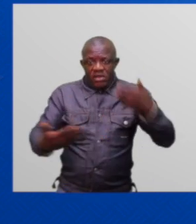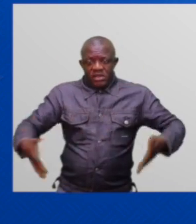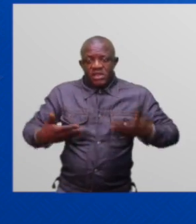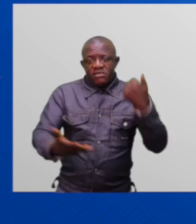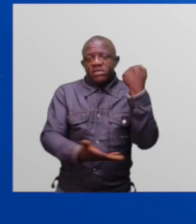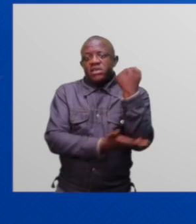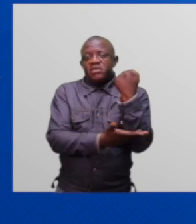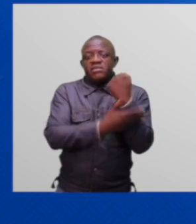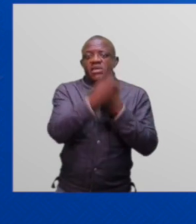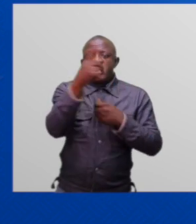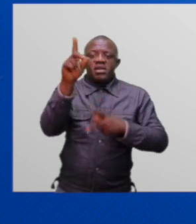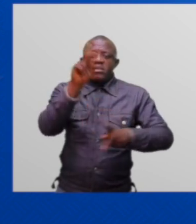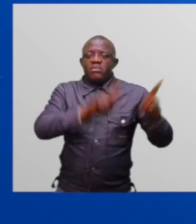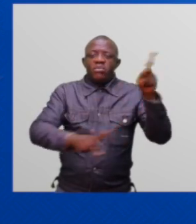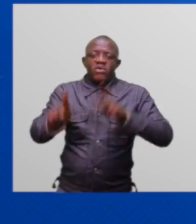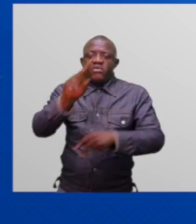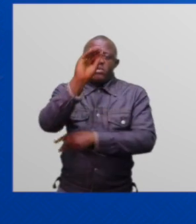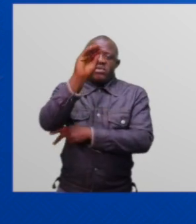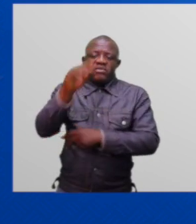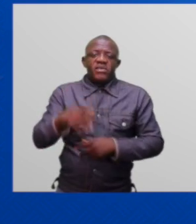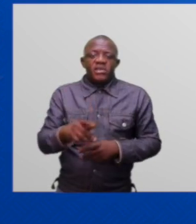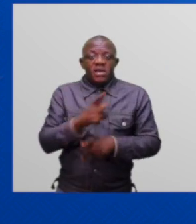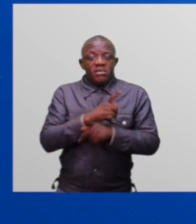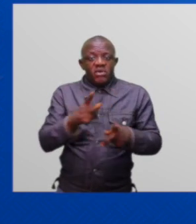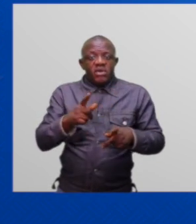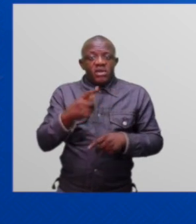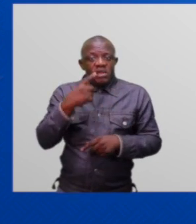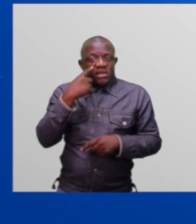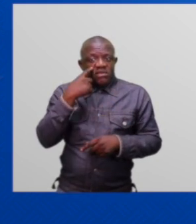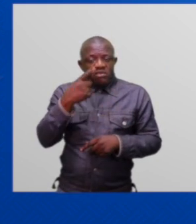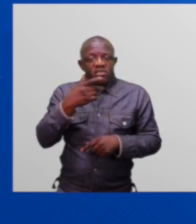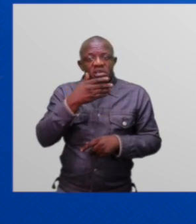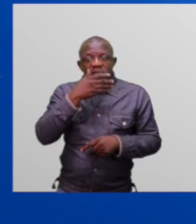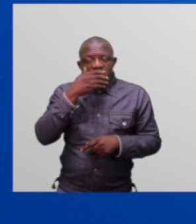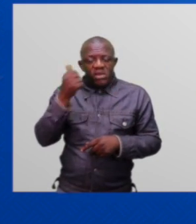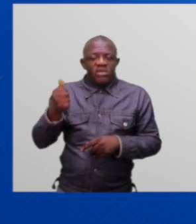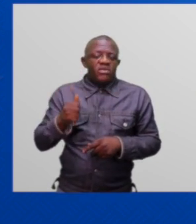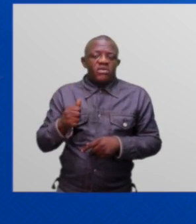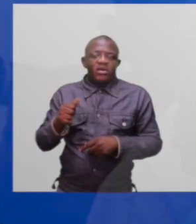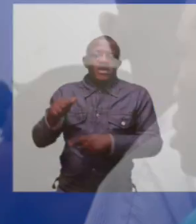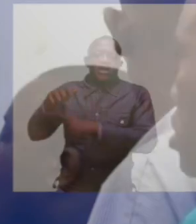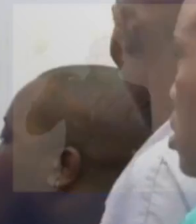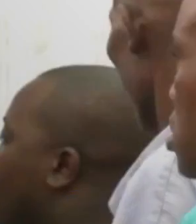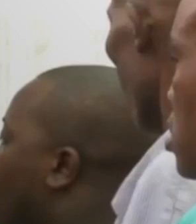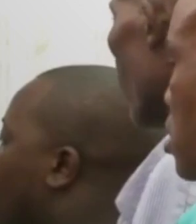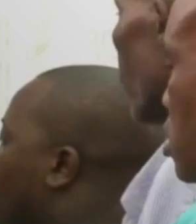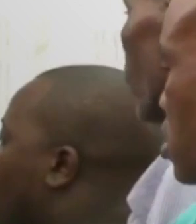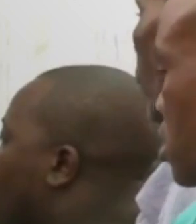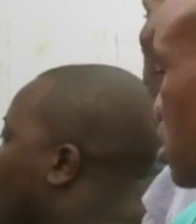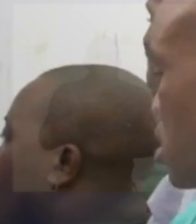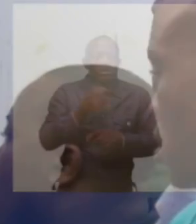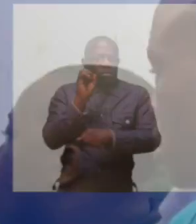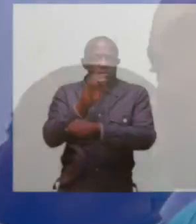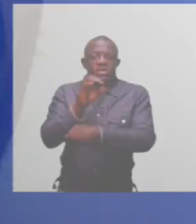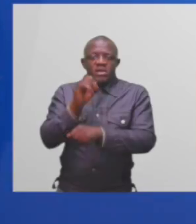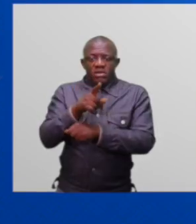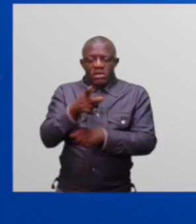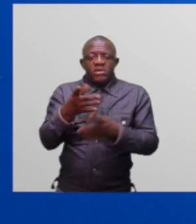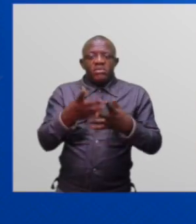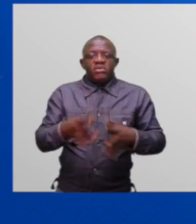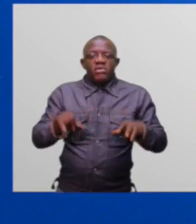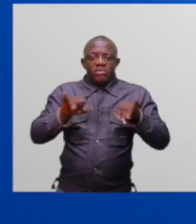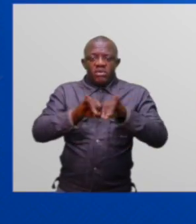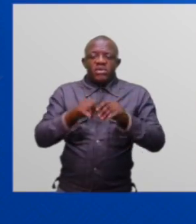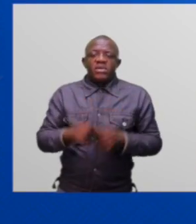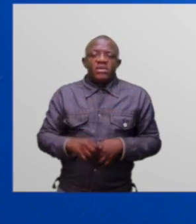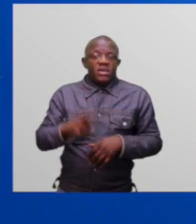cidadãos e, por isto, não as querem, apesar de elas serem muito importantes para o desenvolvimento do país. Esta